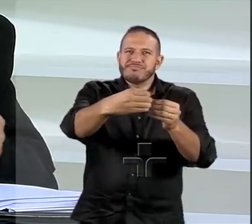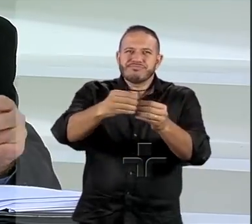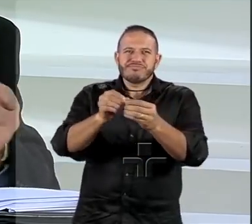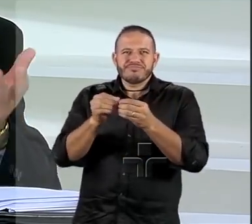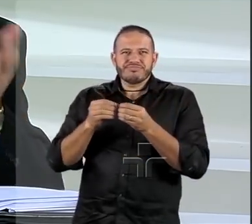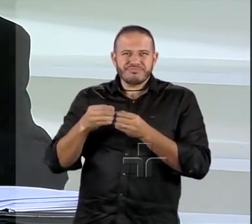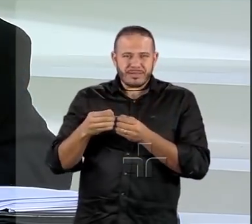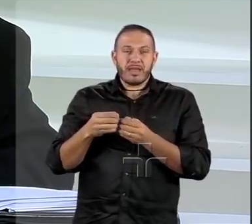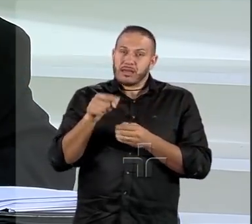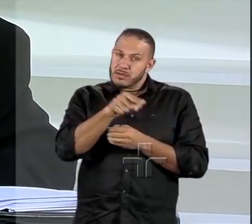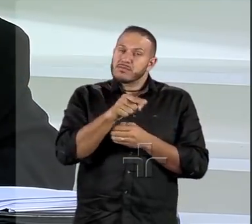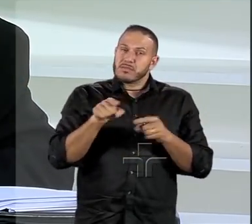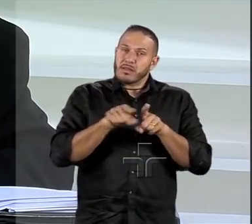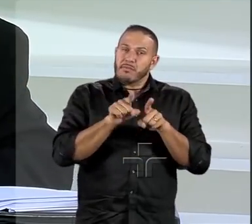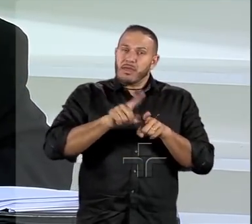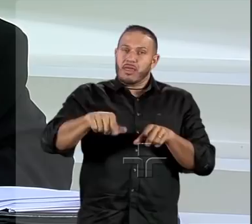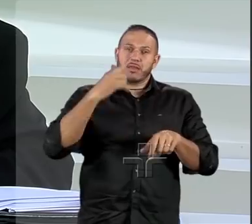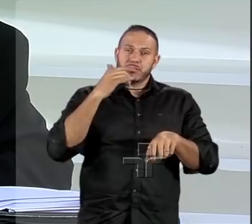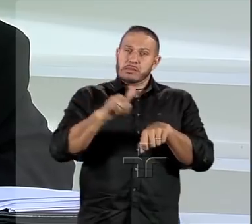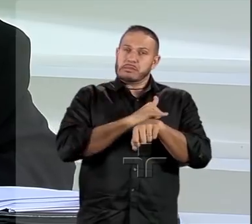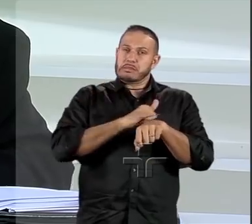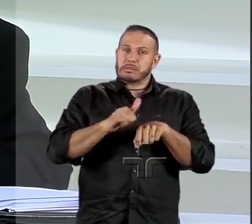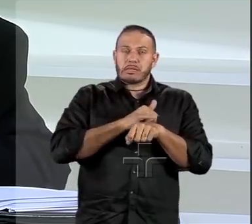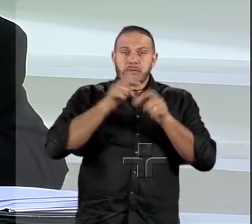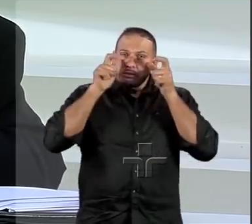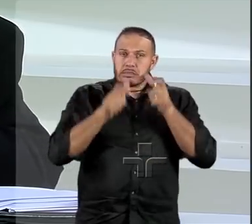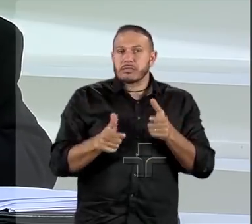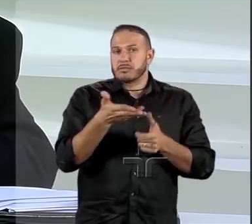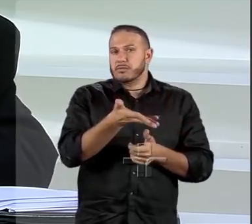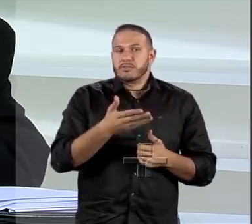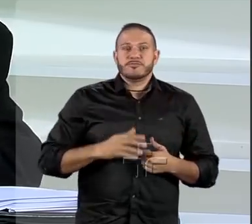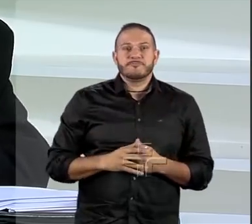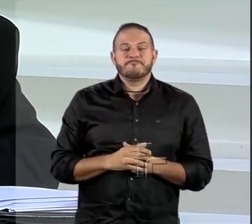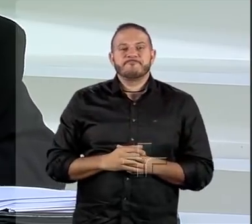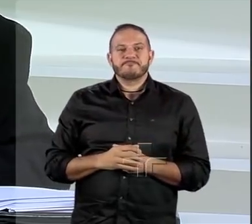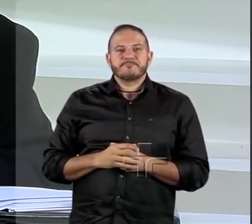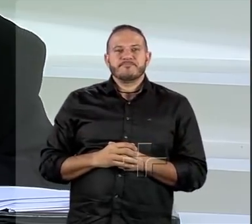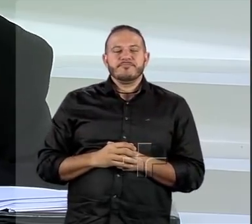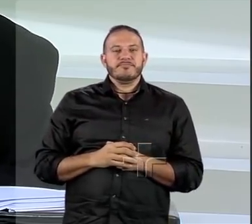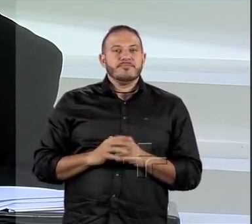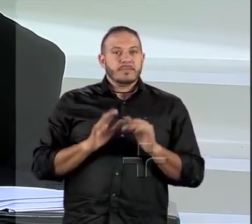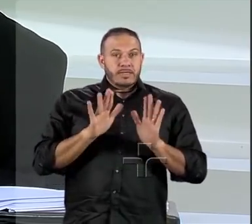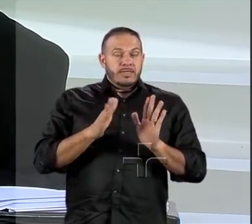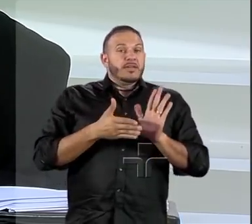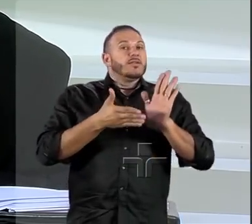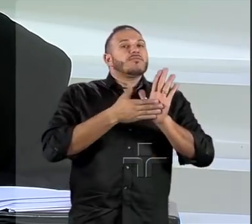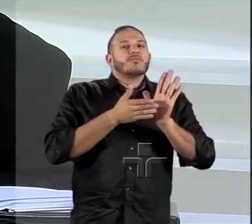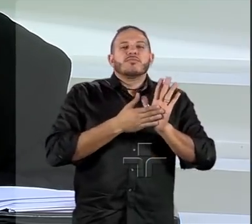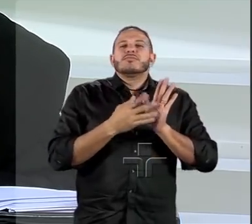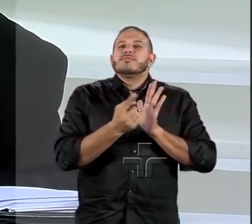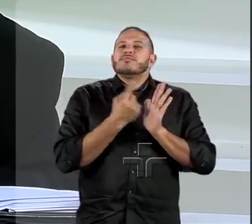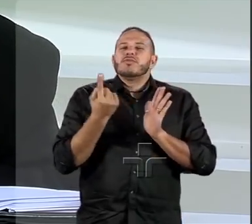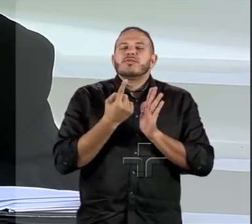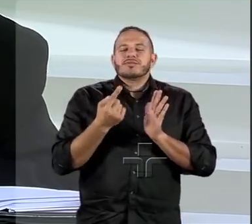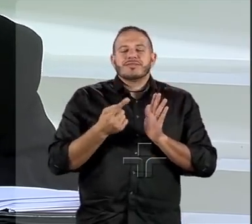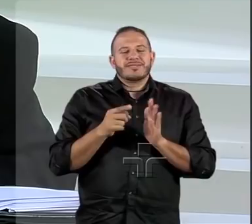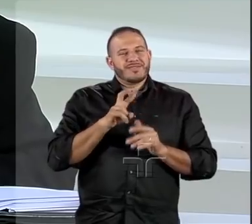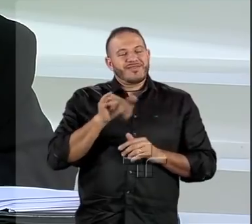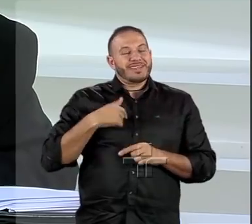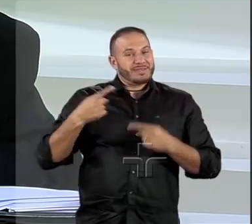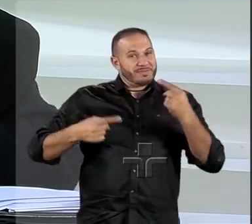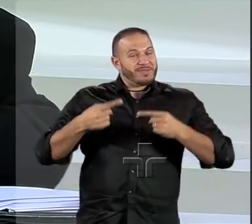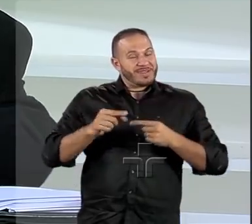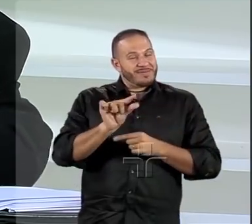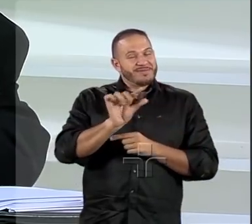também seria muito interessante. Uma proposta nossa, e isso aqui vai dar polêmica, mas,